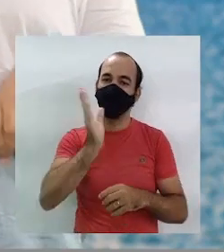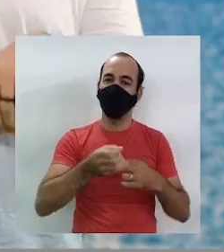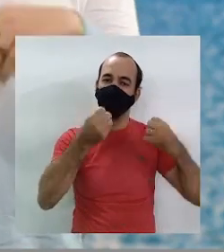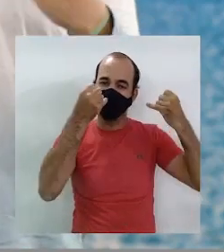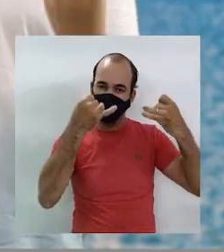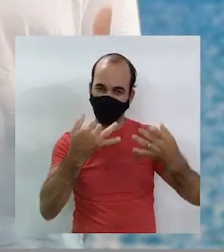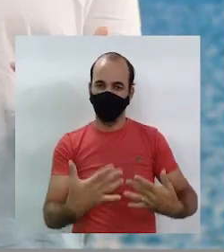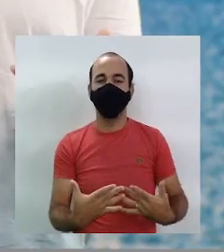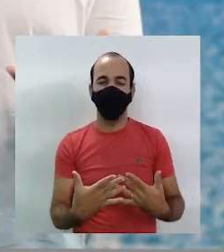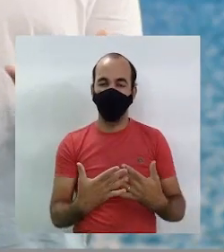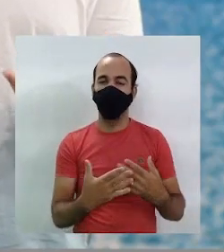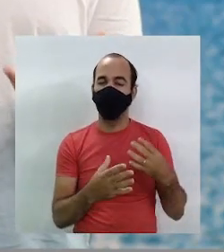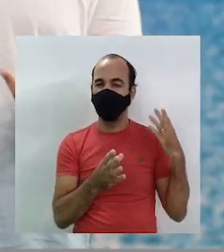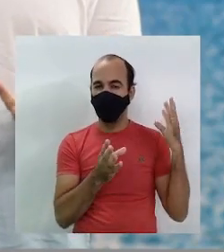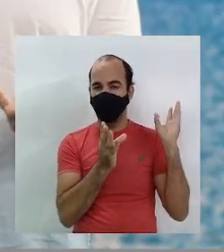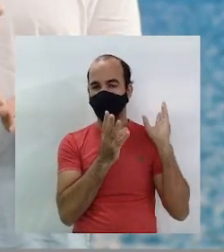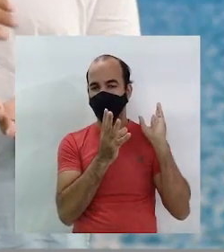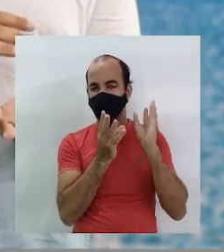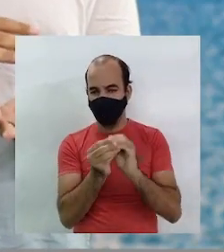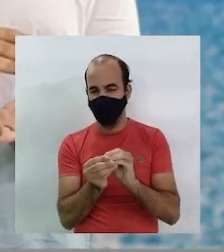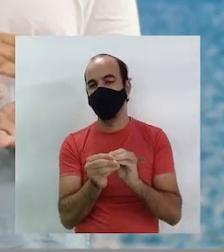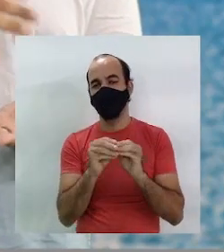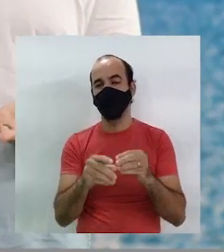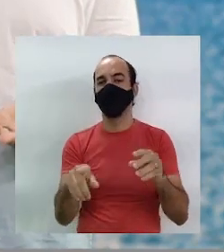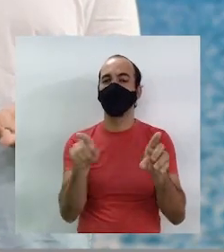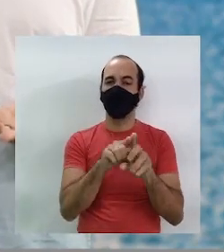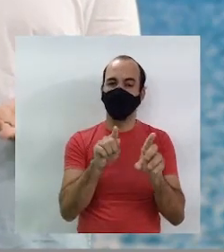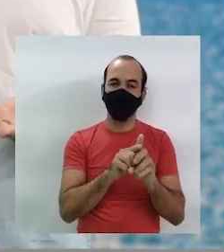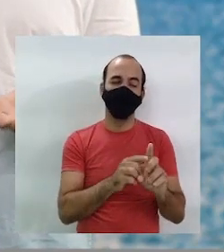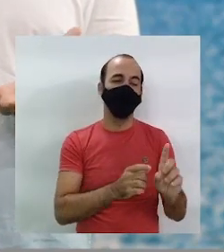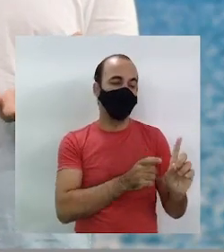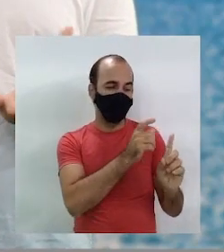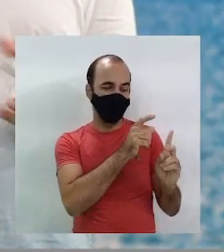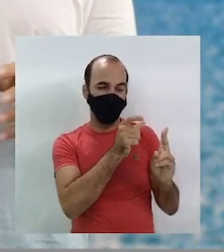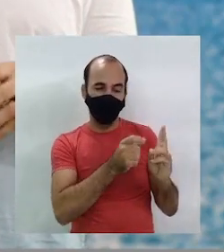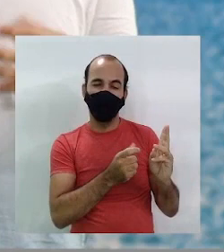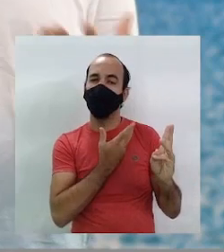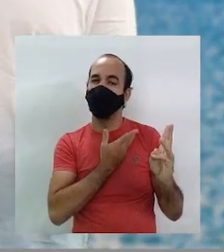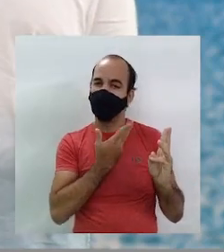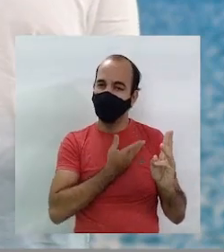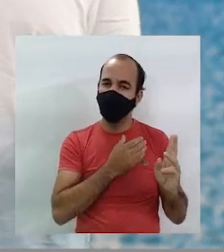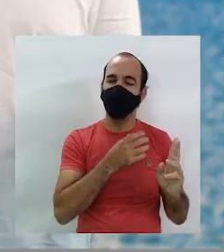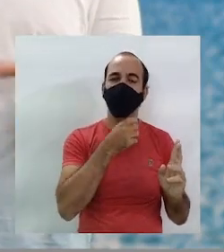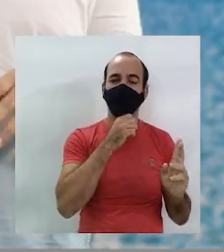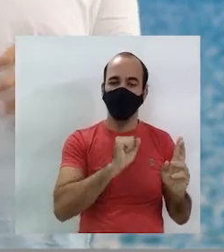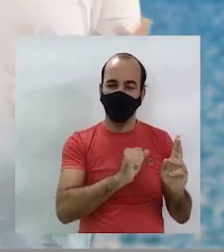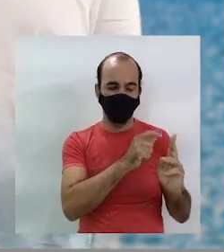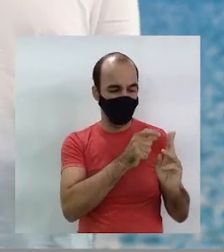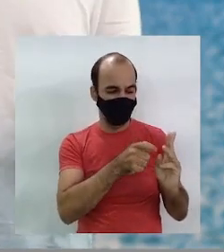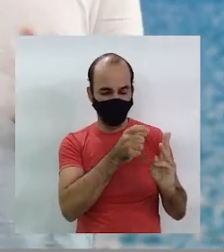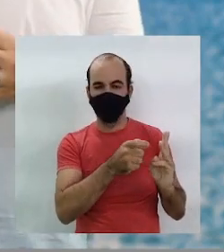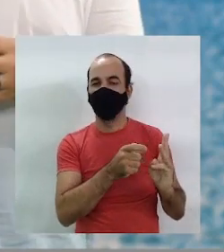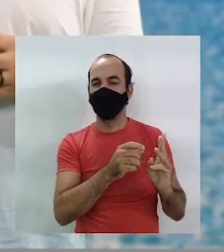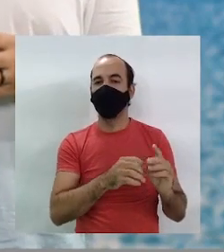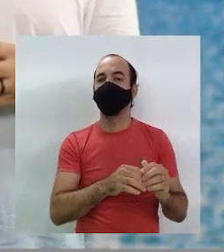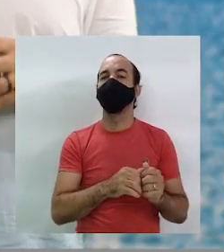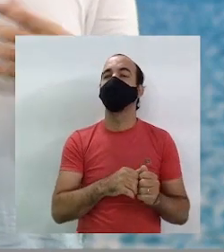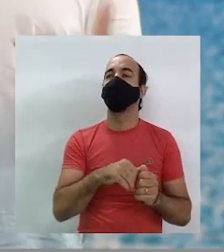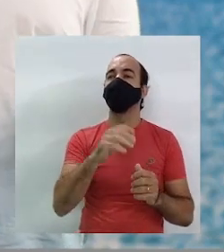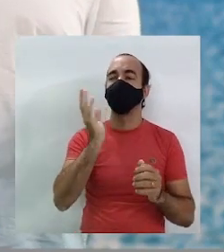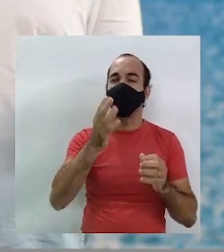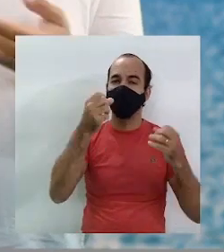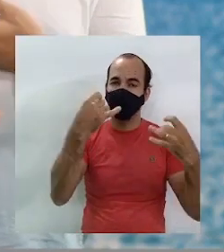pouquinho do Francisco Brenan, falamos também do seu amigo de longas datas, Ariano Suassuna, mestre da literatura.